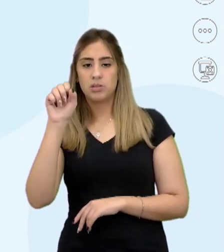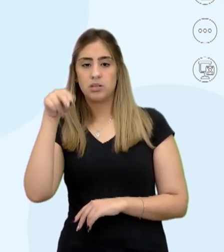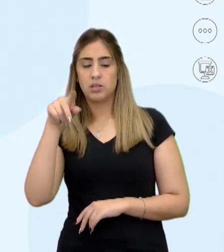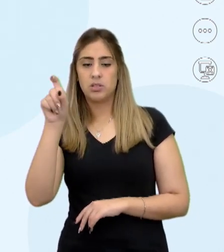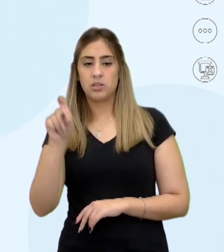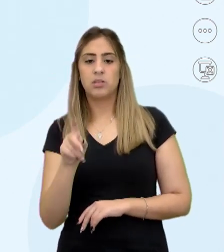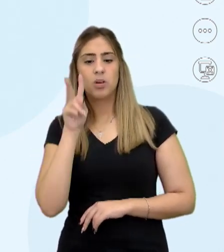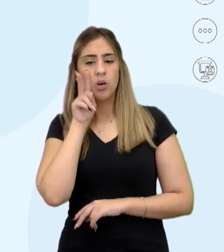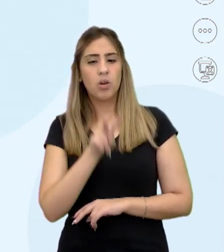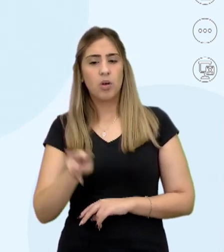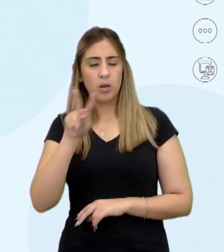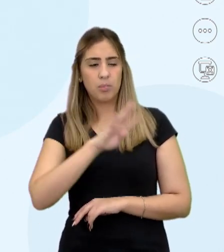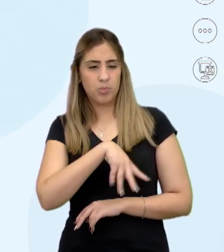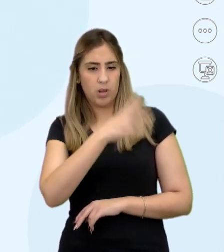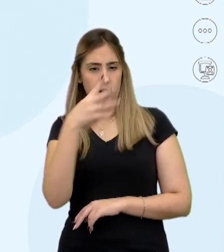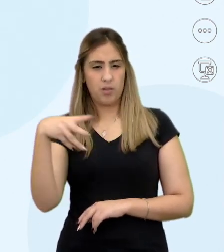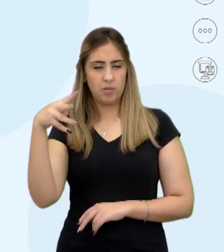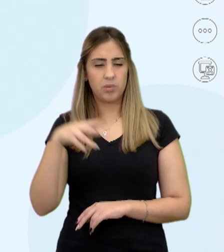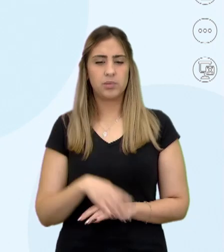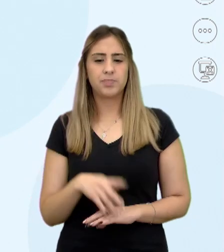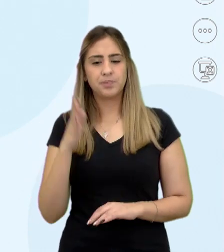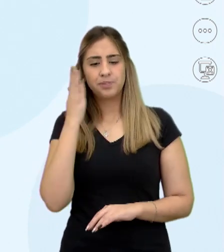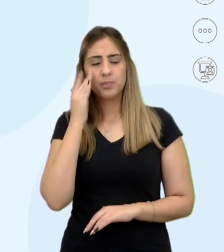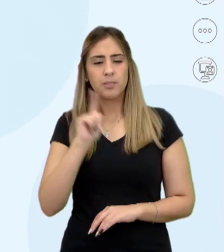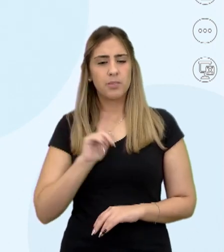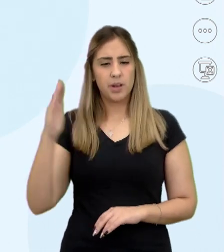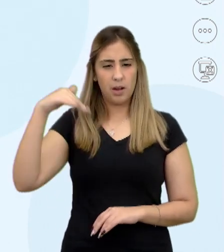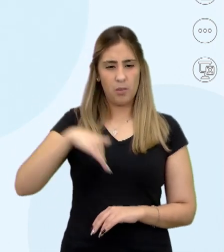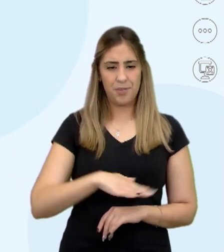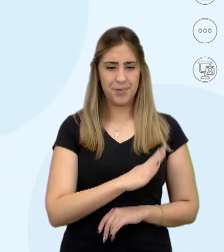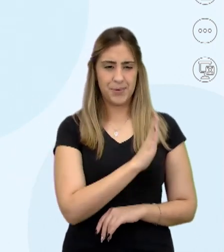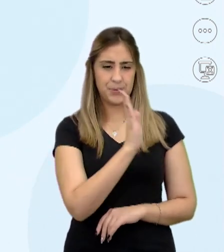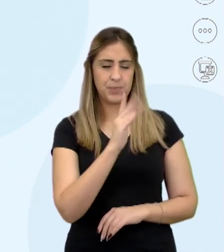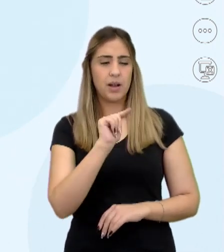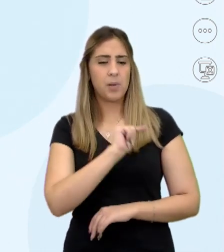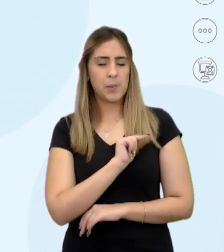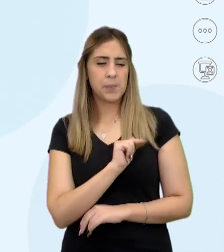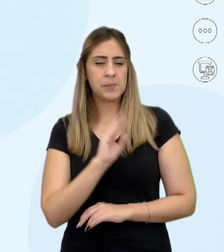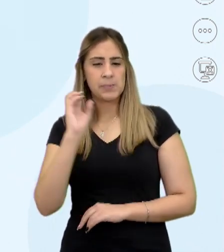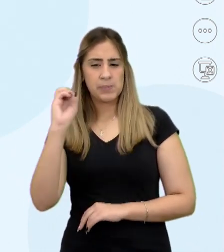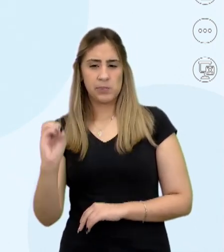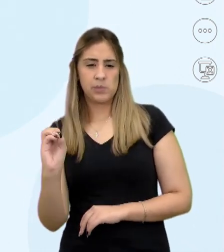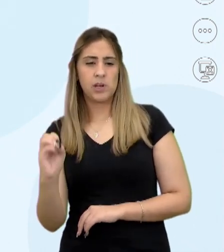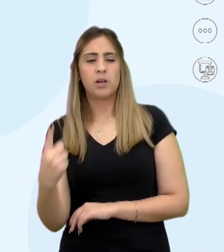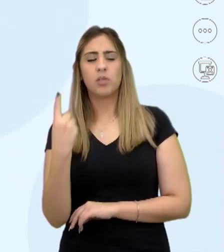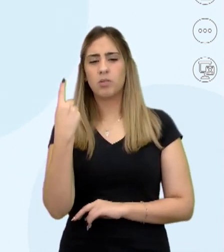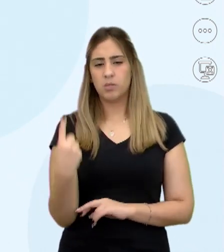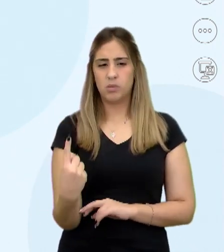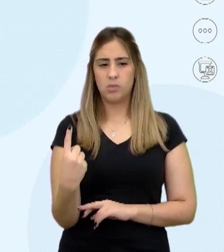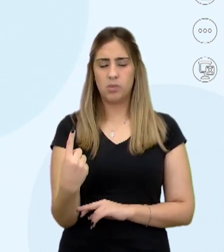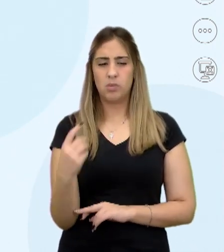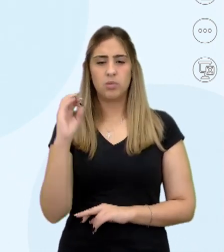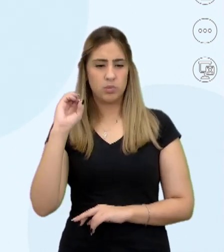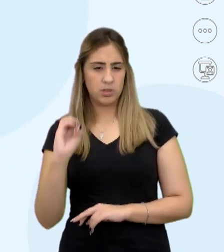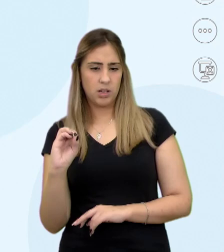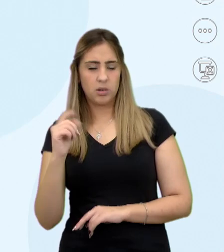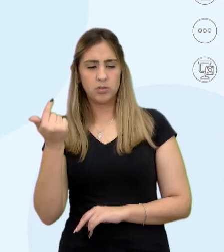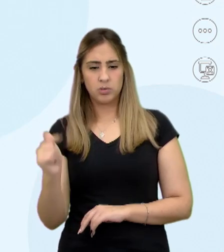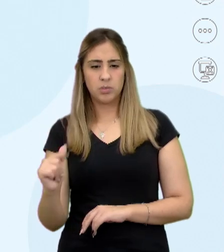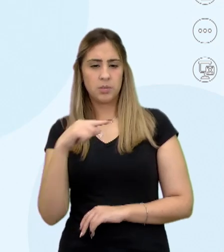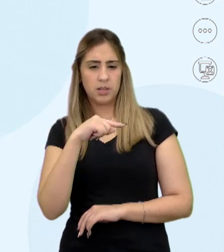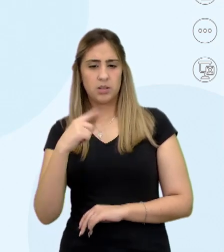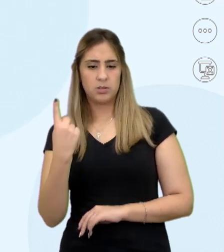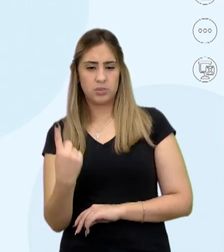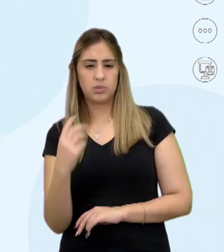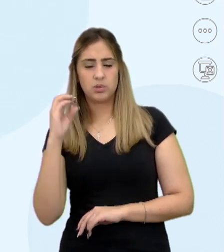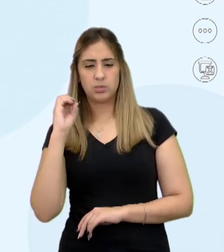pare, respire e olhe para o seu gráfico. Está vendo que tem a onda do seno ali, ó? No 0, no 1, no 0 de novo, no menos